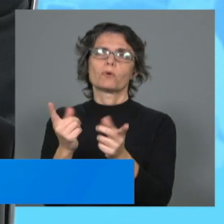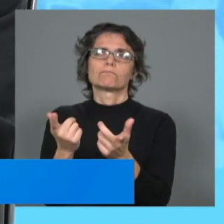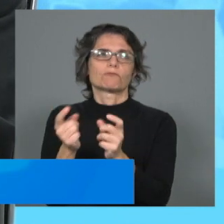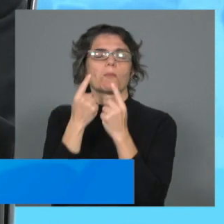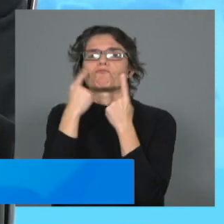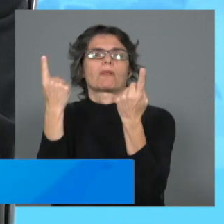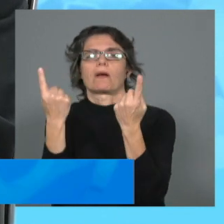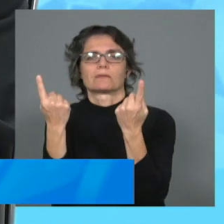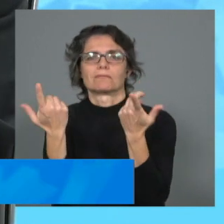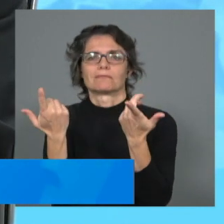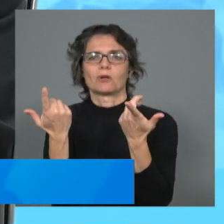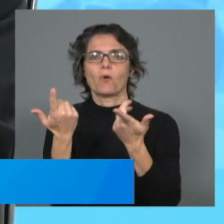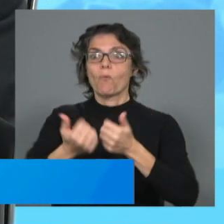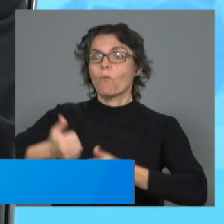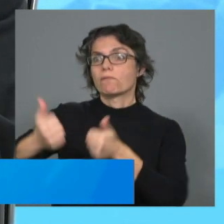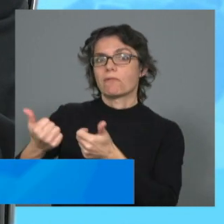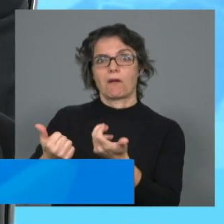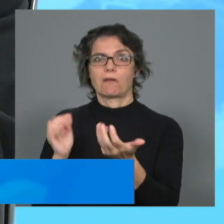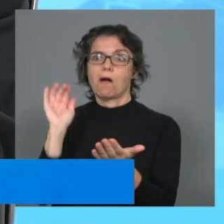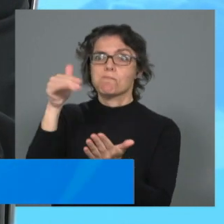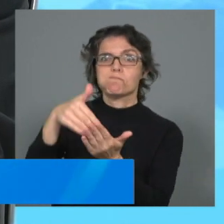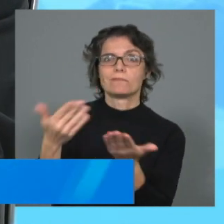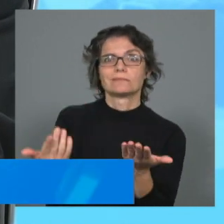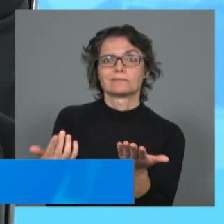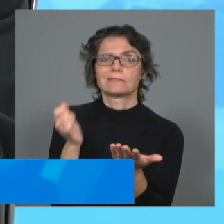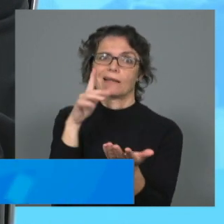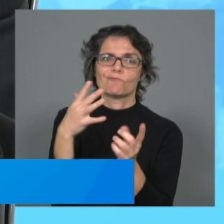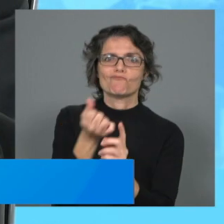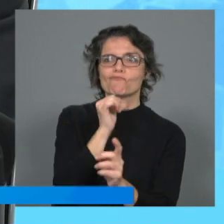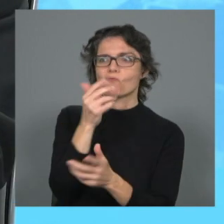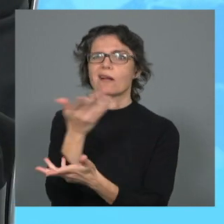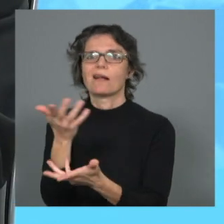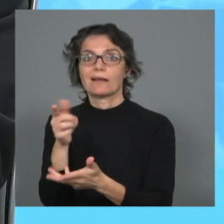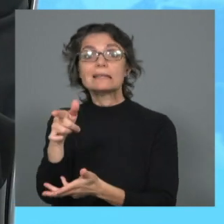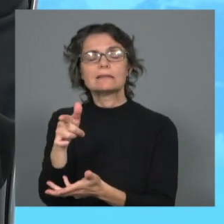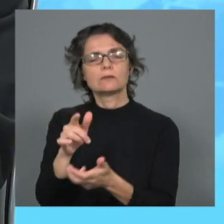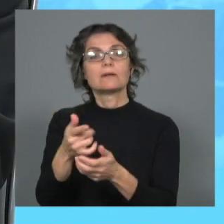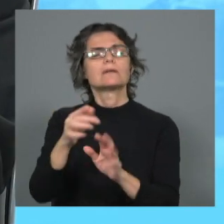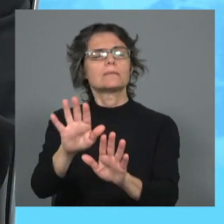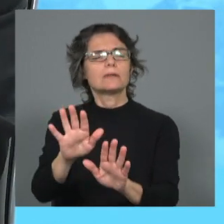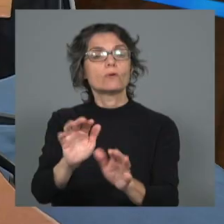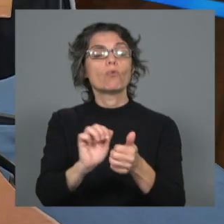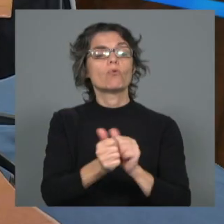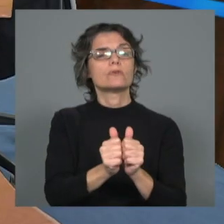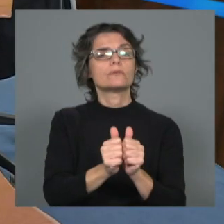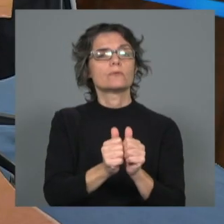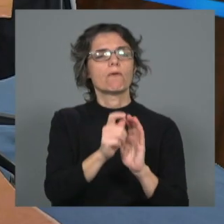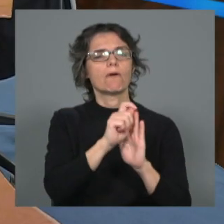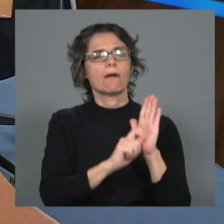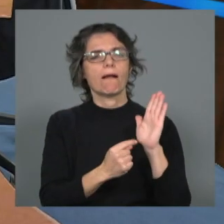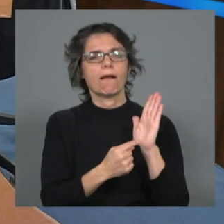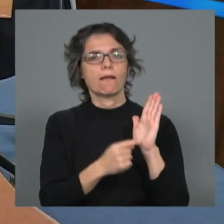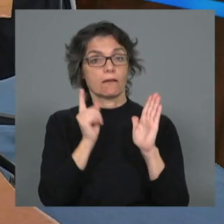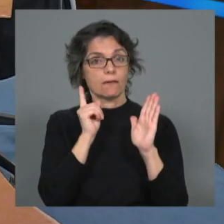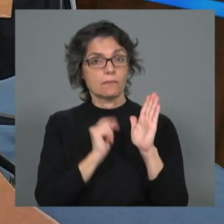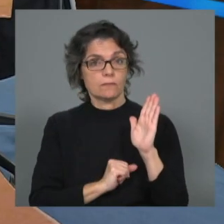pela competição, mais pelo resultado, mas o desporto sem ética não é desporto. Isto